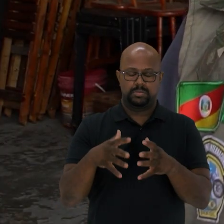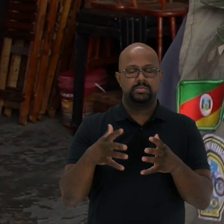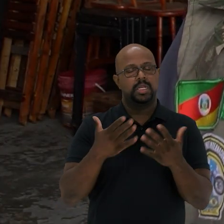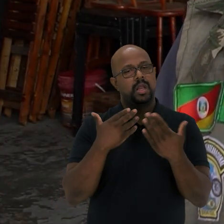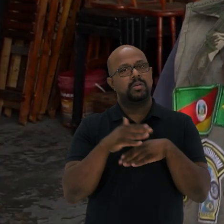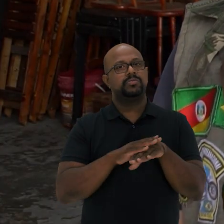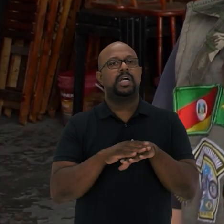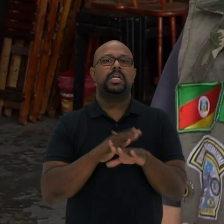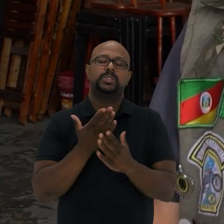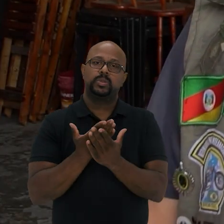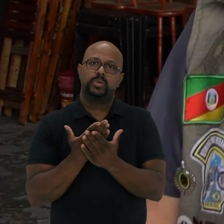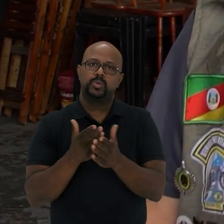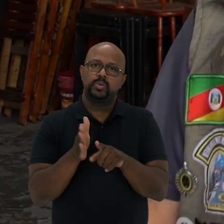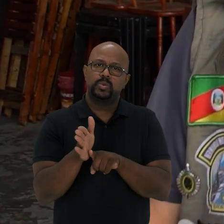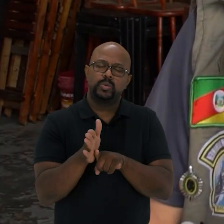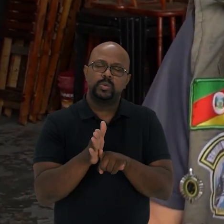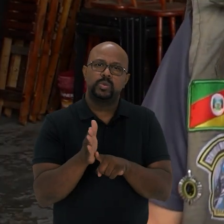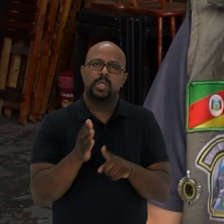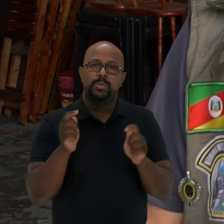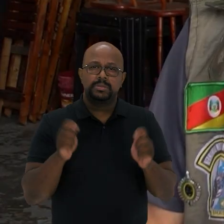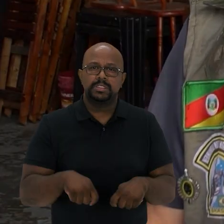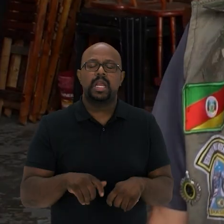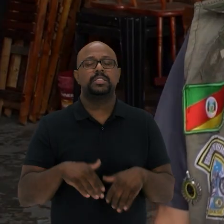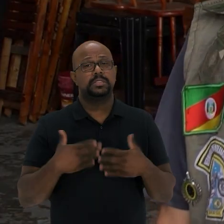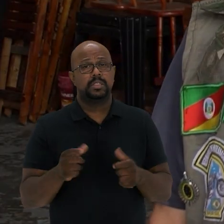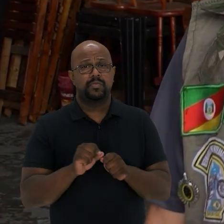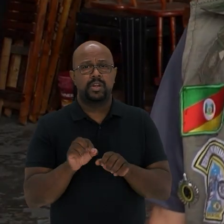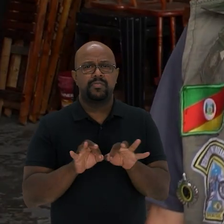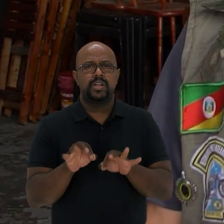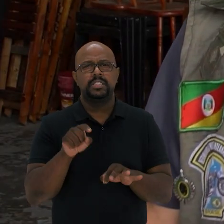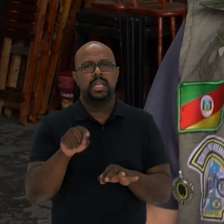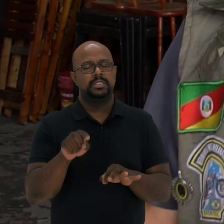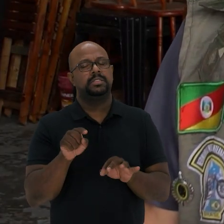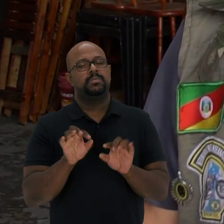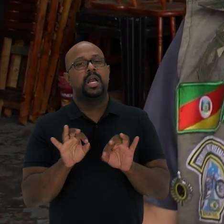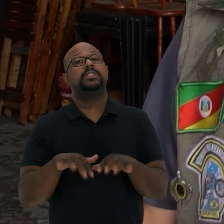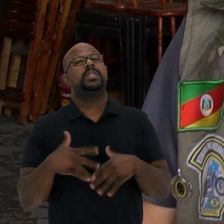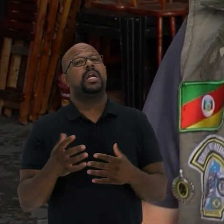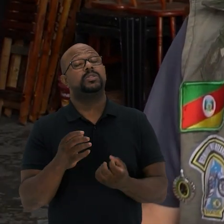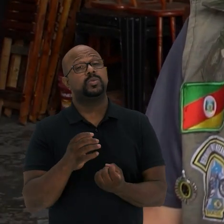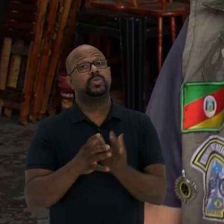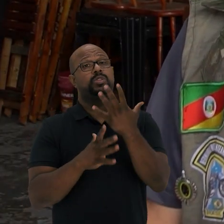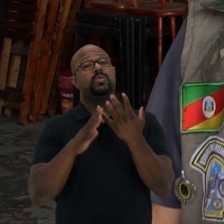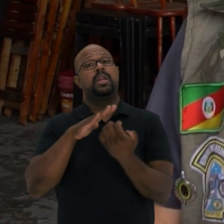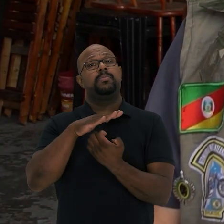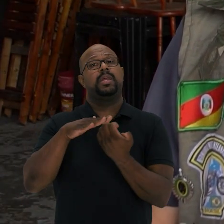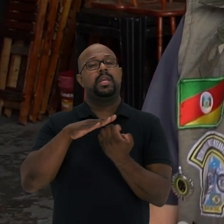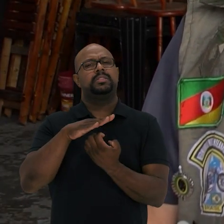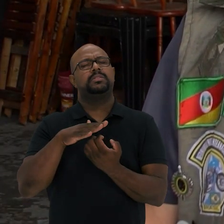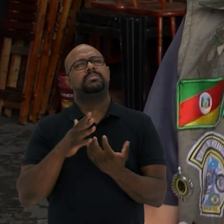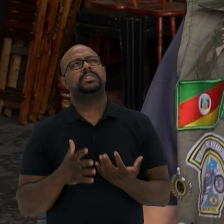ampliando as conversas, os estudos e as possibilidades, e então foi feita essa parte. Aí surgiu a